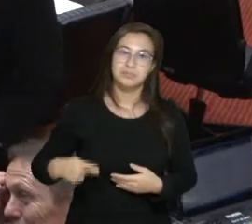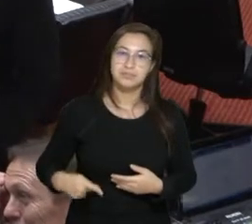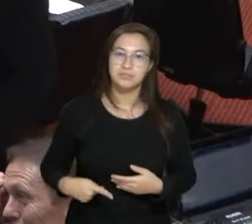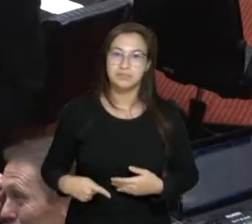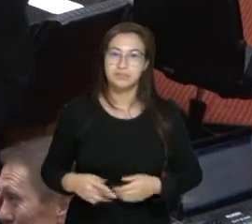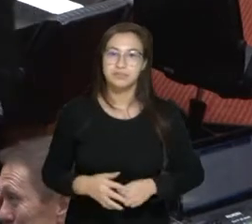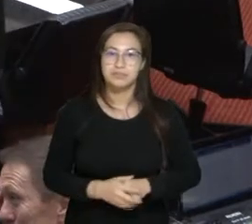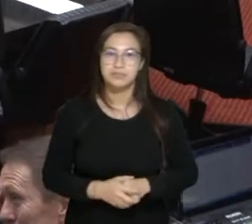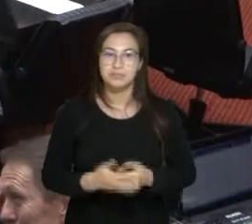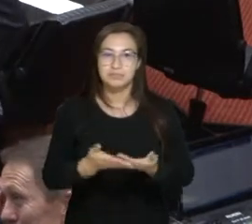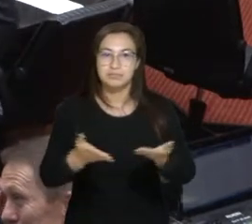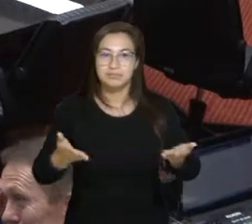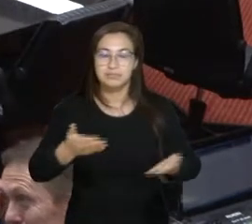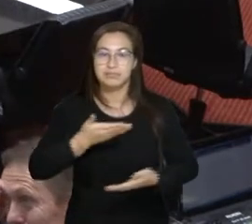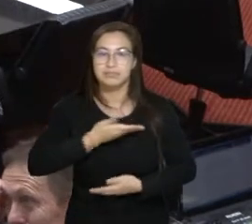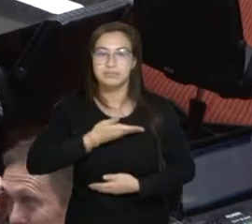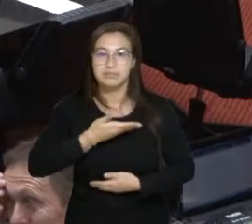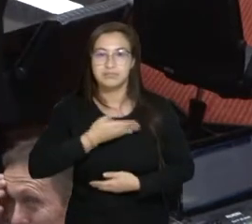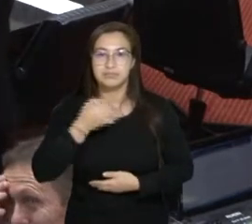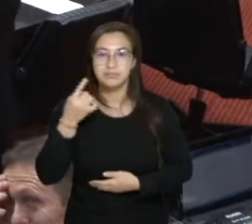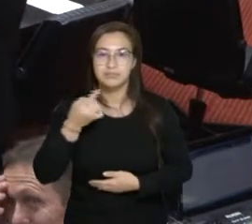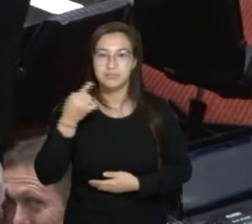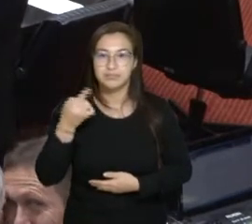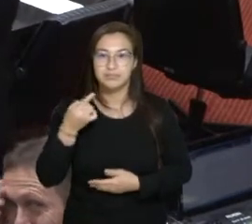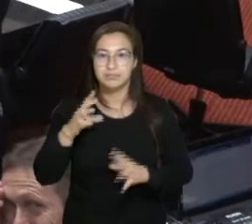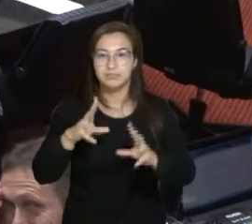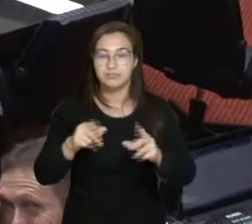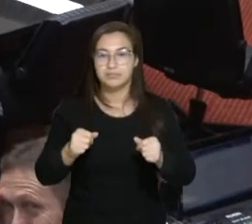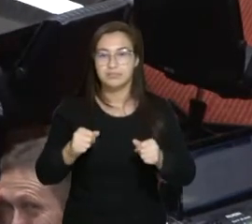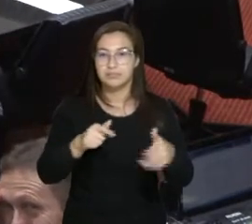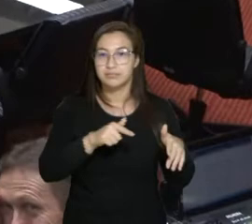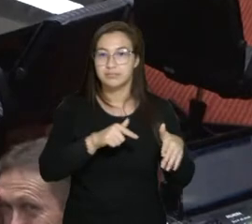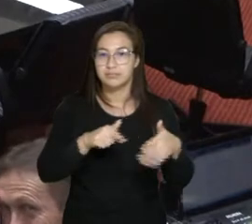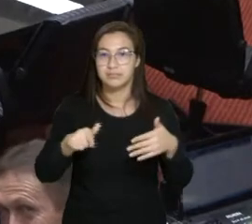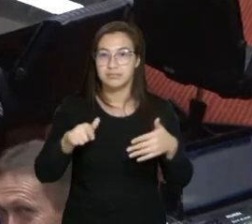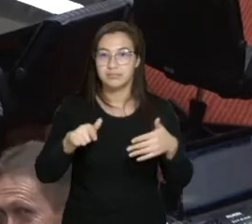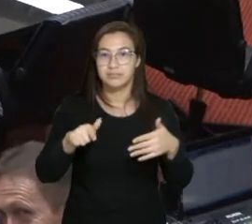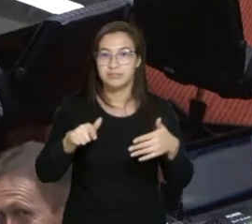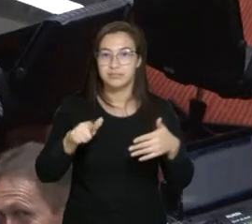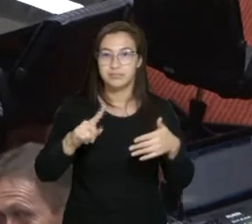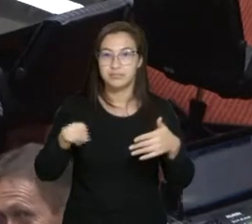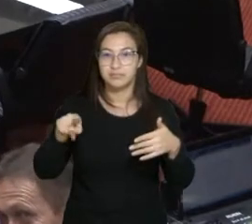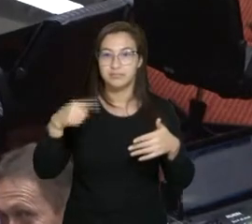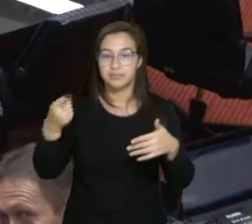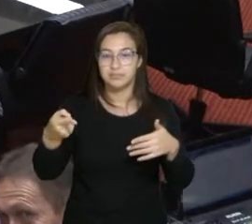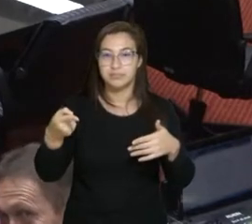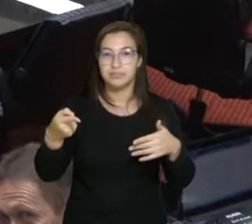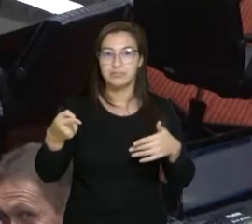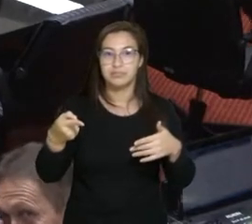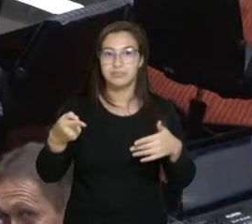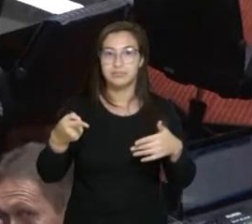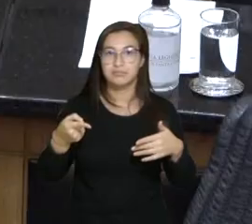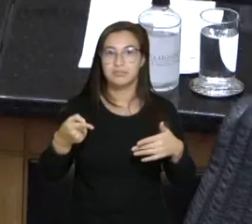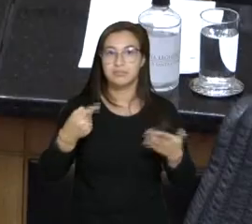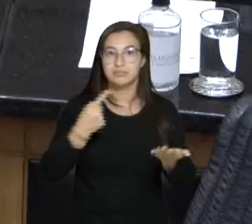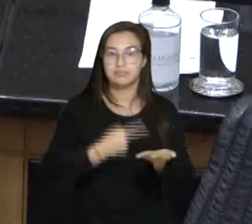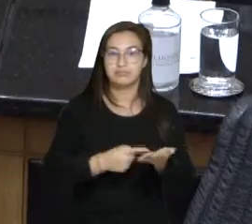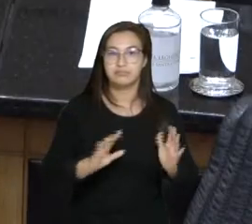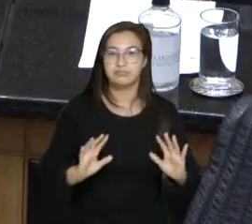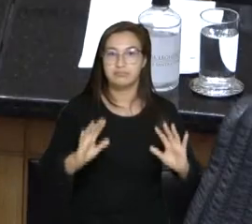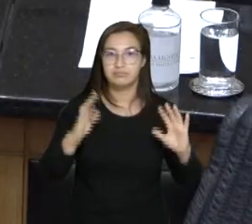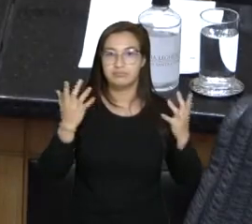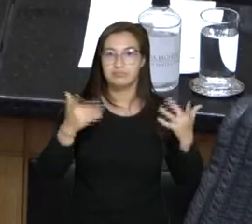nobres colegas deputados na próxima semana será inaugurado na cidade de Ituporanga ou